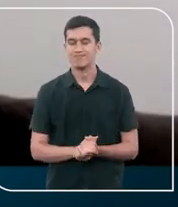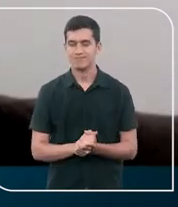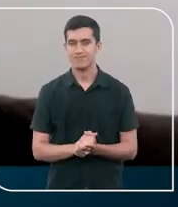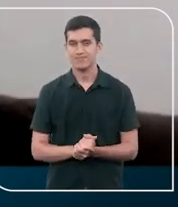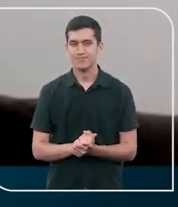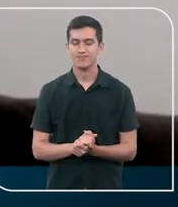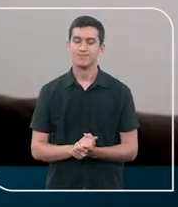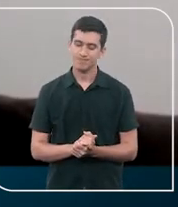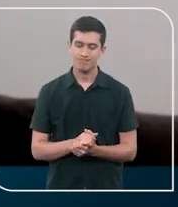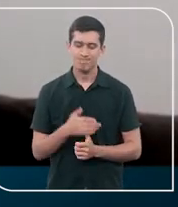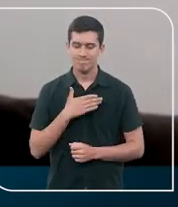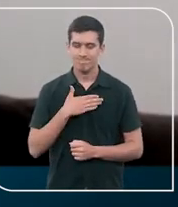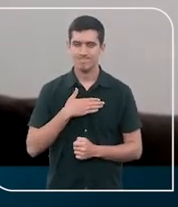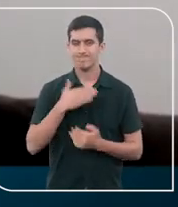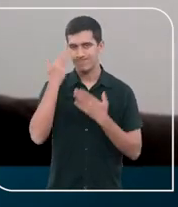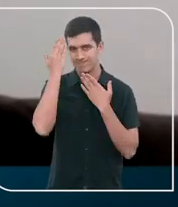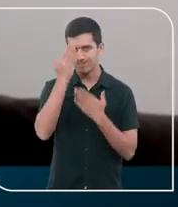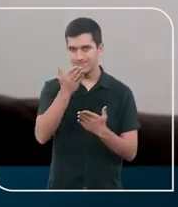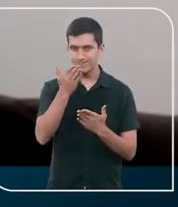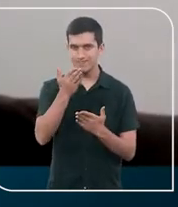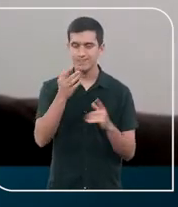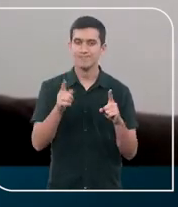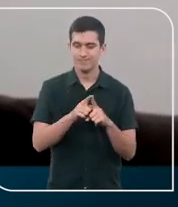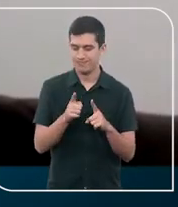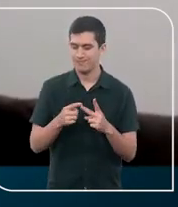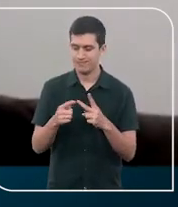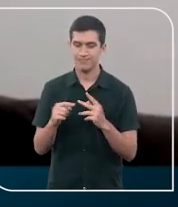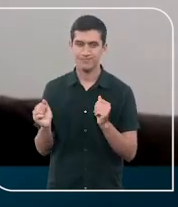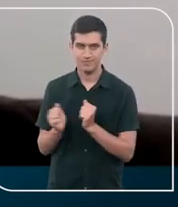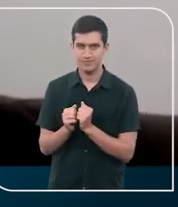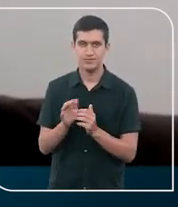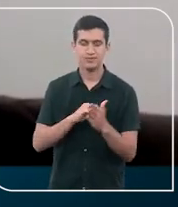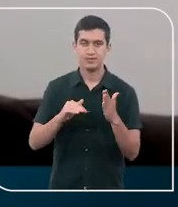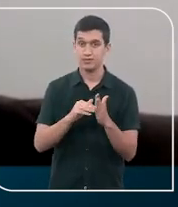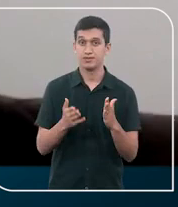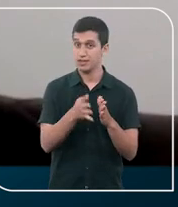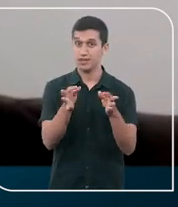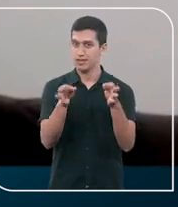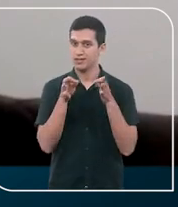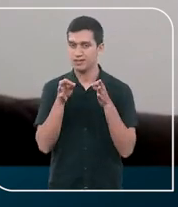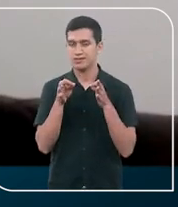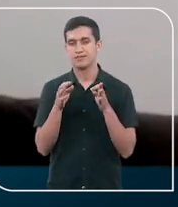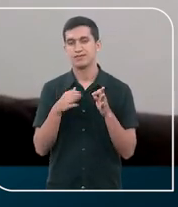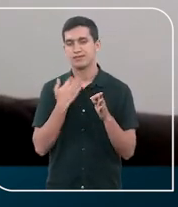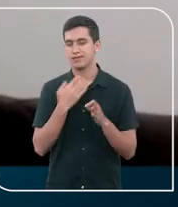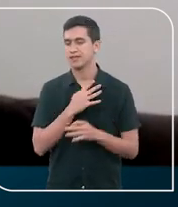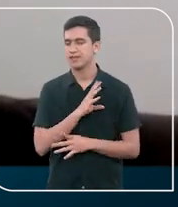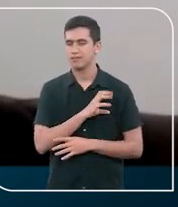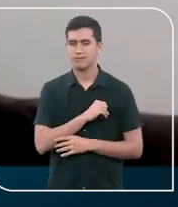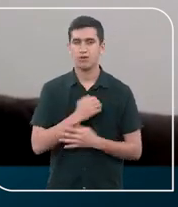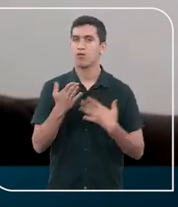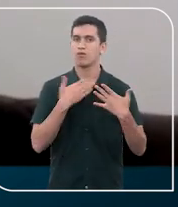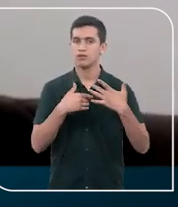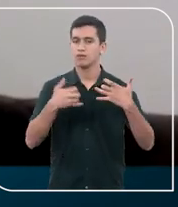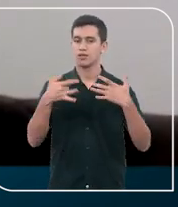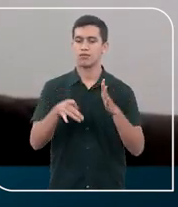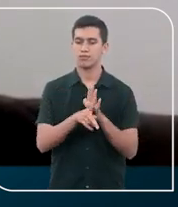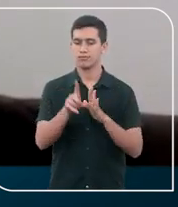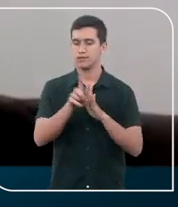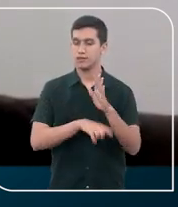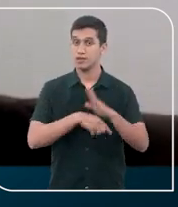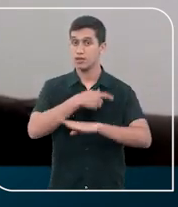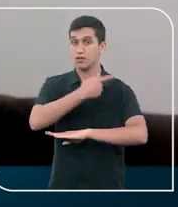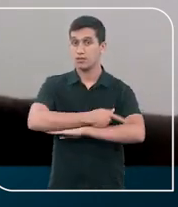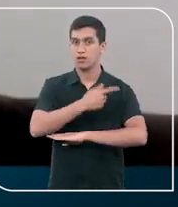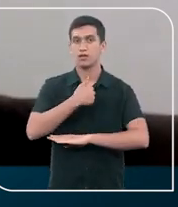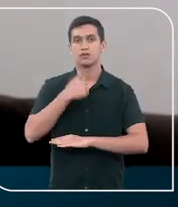Fátima, muito obrigada. Francisco Egito, todos os ouvintes. Amamos falar sobre direito condominial, entendo que não